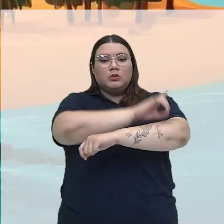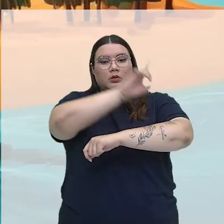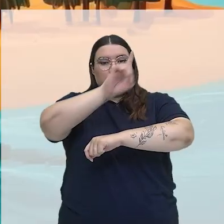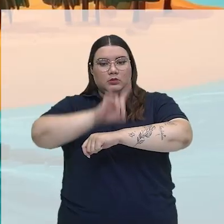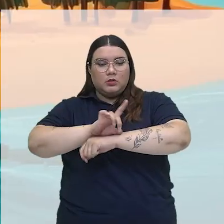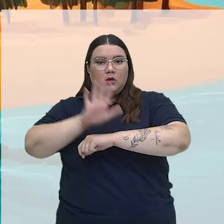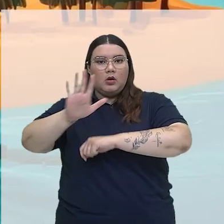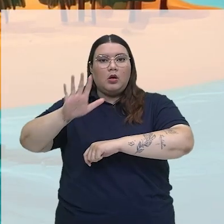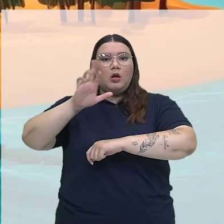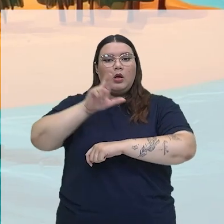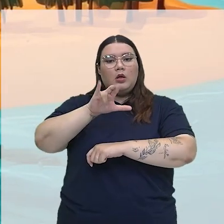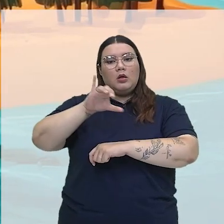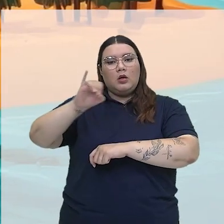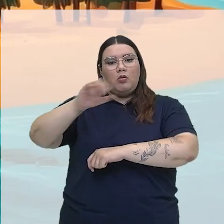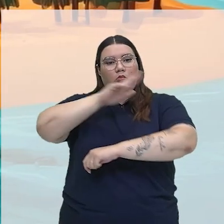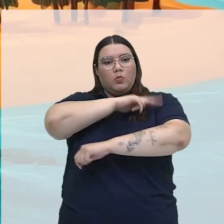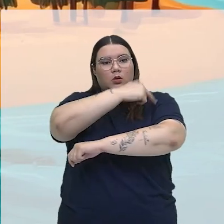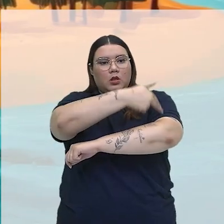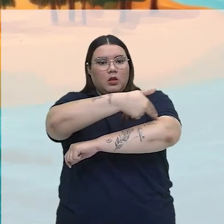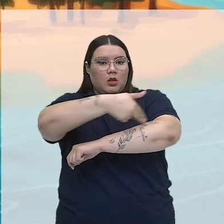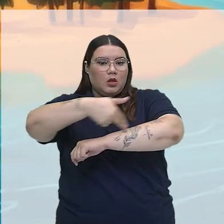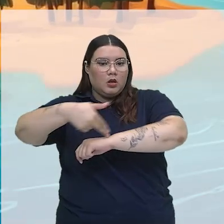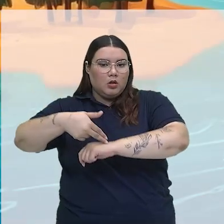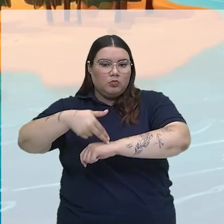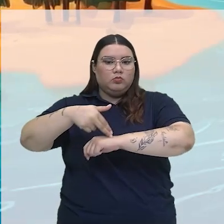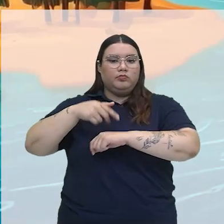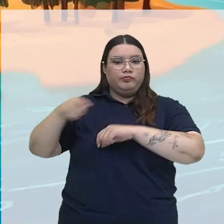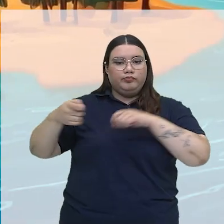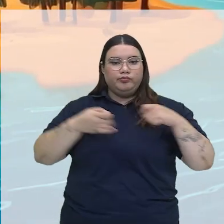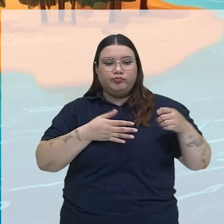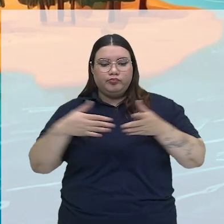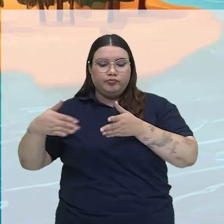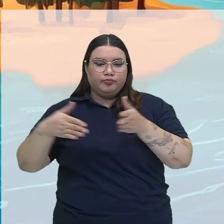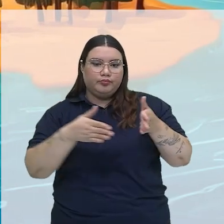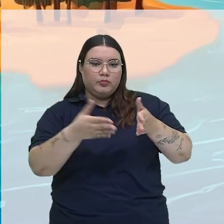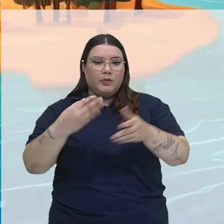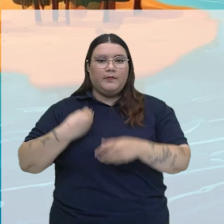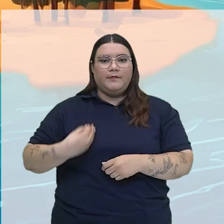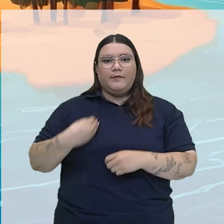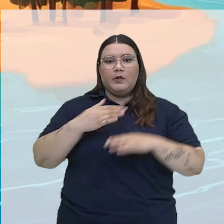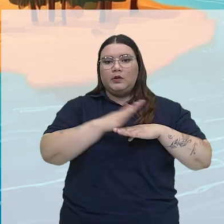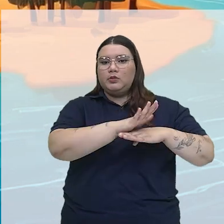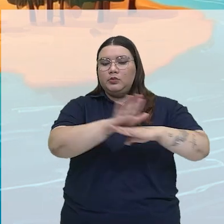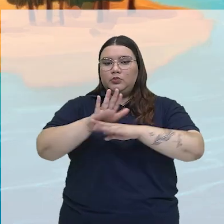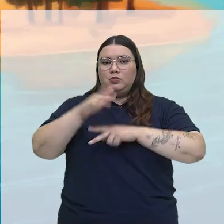Nilo, o rio mais longo do mundo, era a fonte de vida para os egípcios.